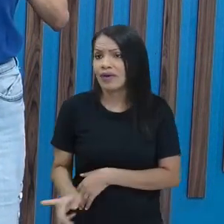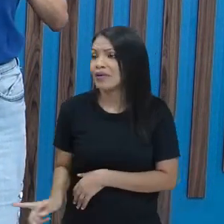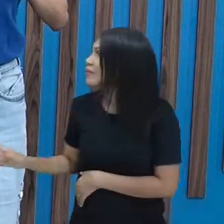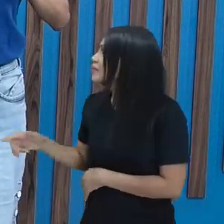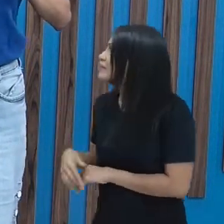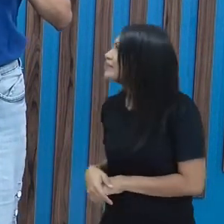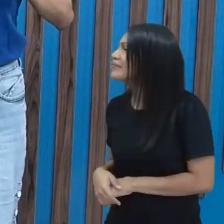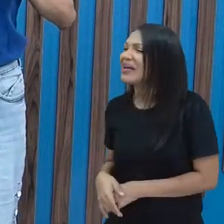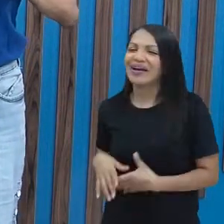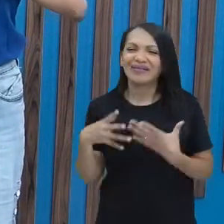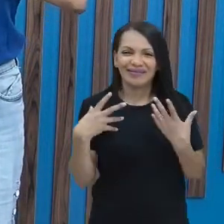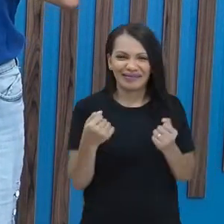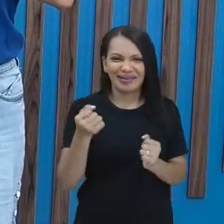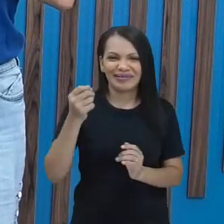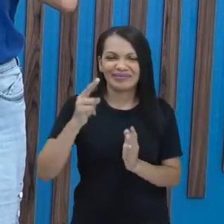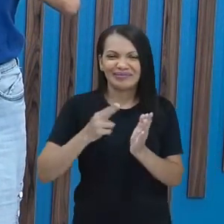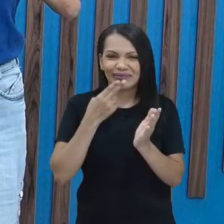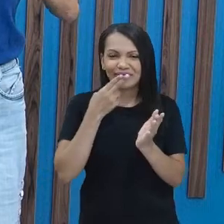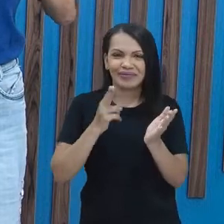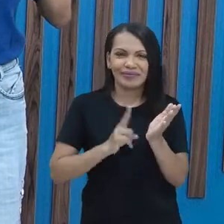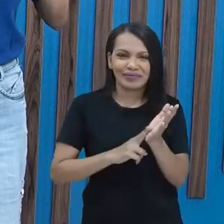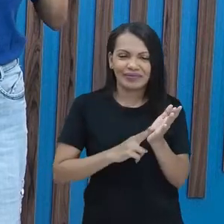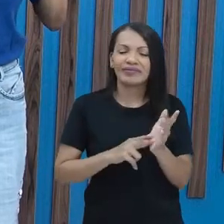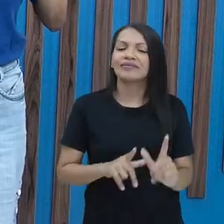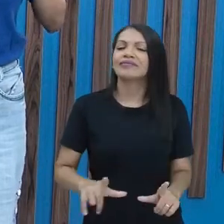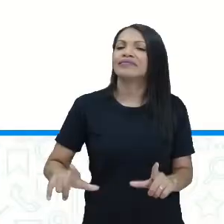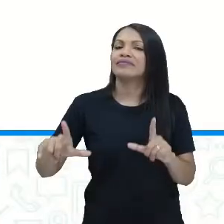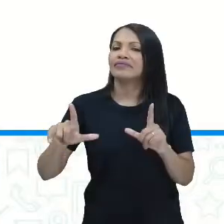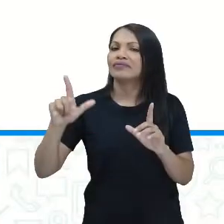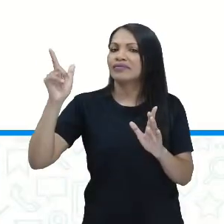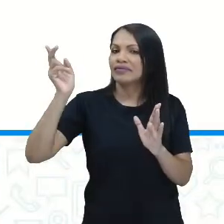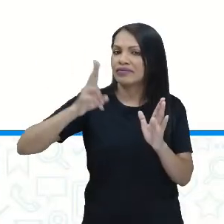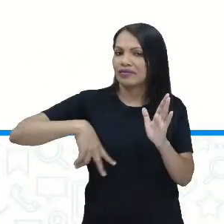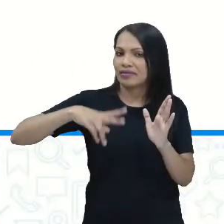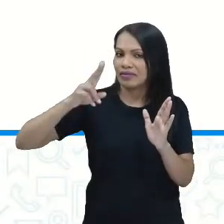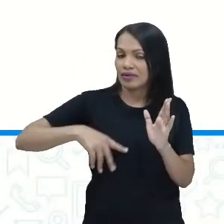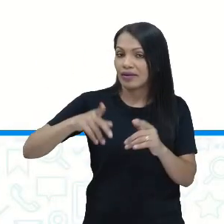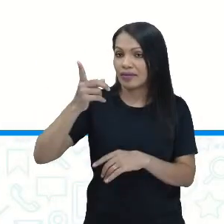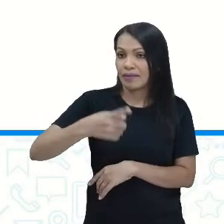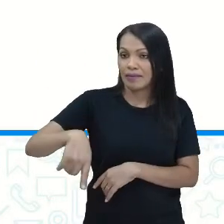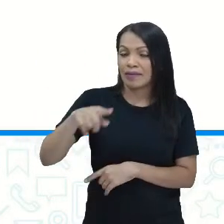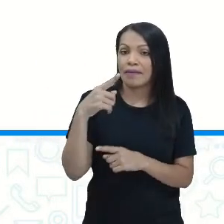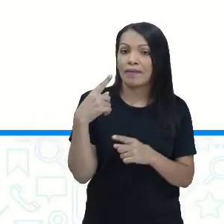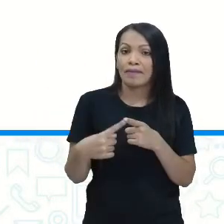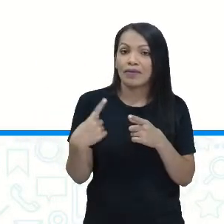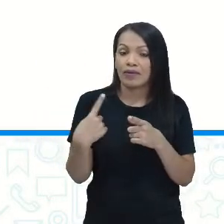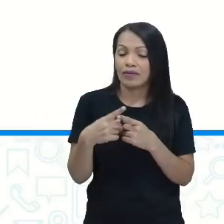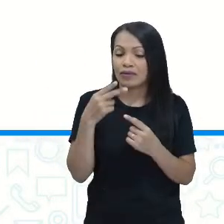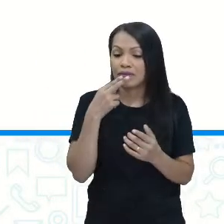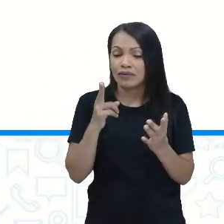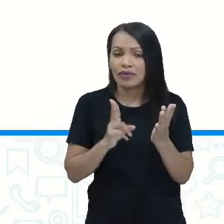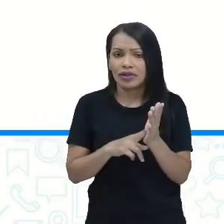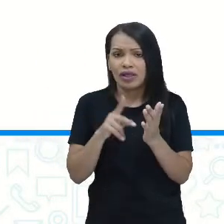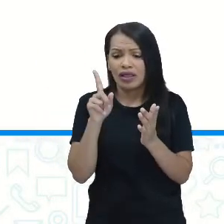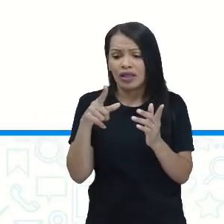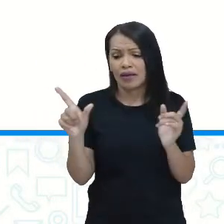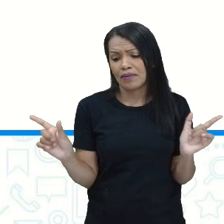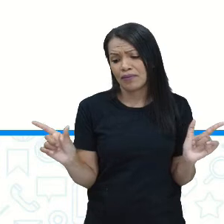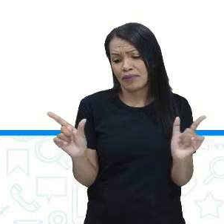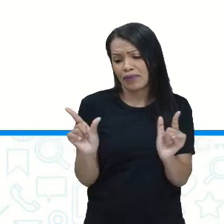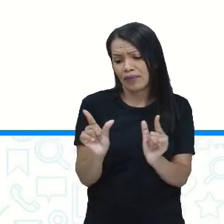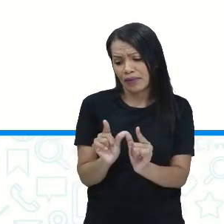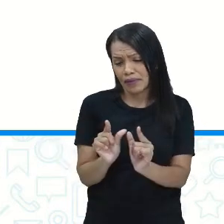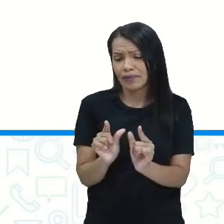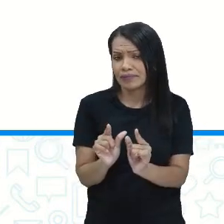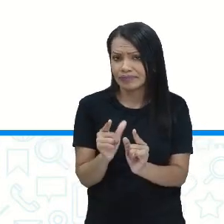vamos ler essa cartinha. A tela vai ficar bem cheia porque a cartinha ela é pequenininha, tá?